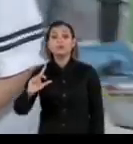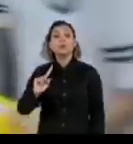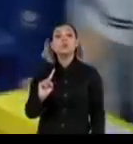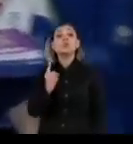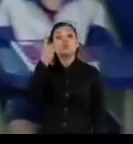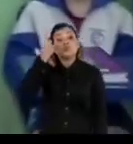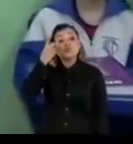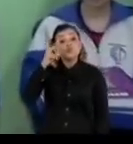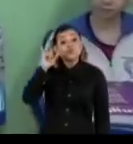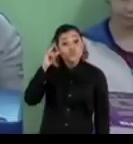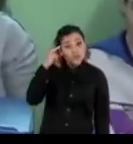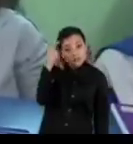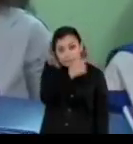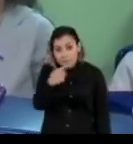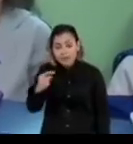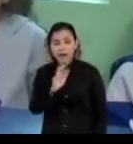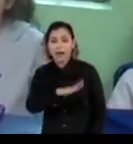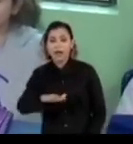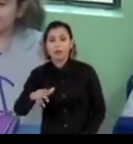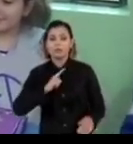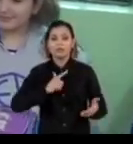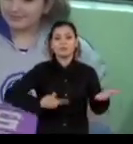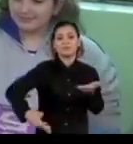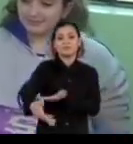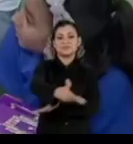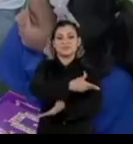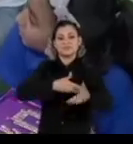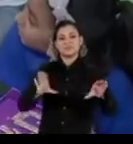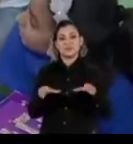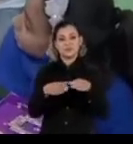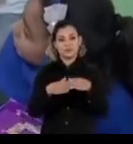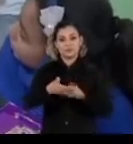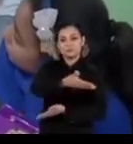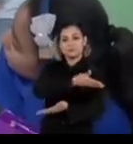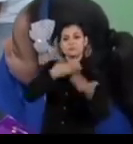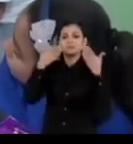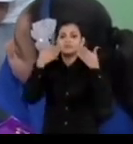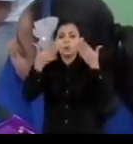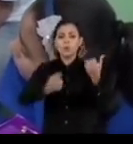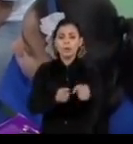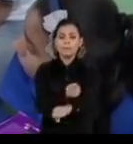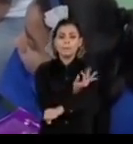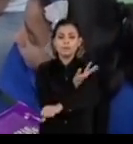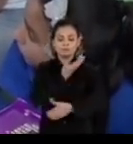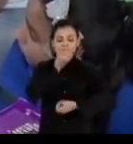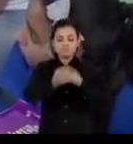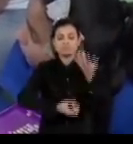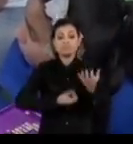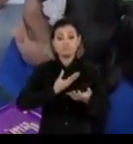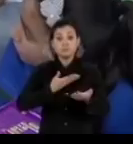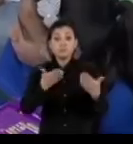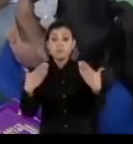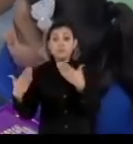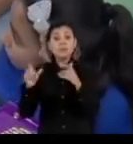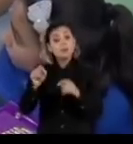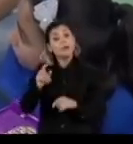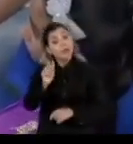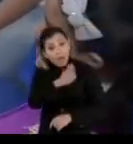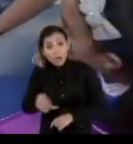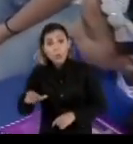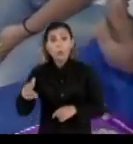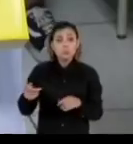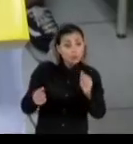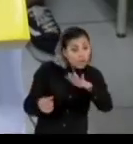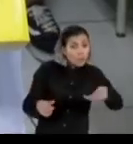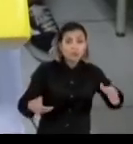vez por semana, os alunos passam por uma dinâmica de grupo para expor suas emoções. O bate-papo é comandado pelos próprios alunos do